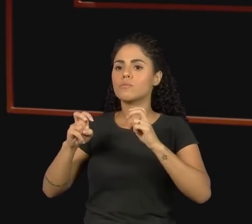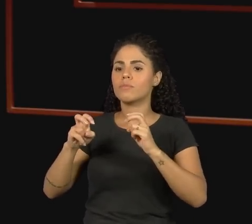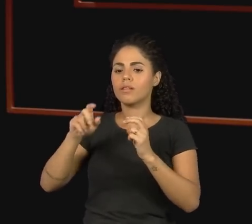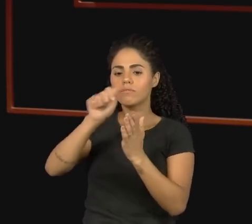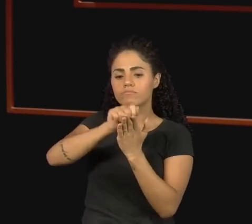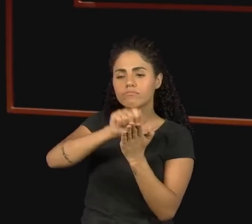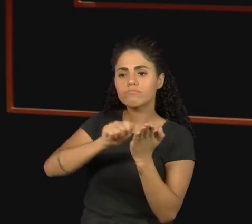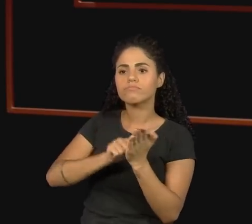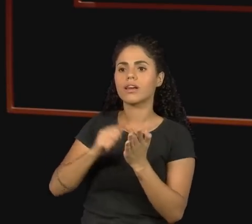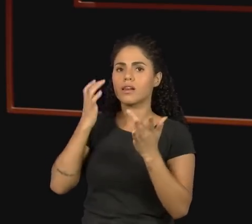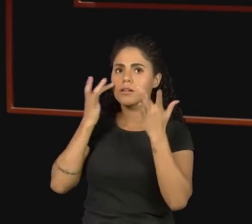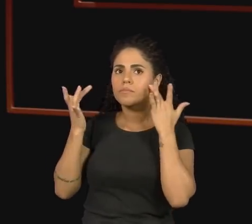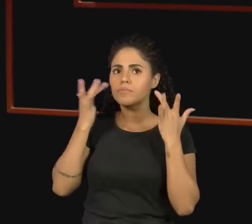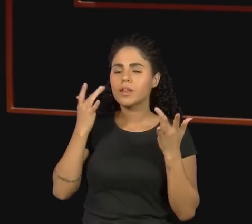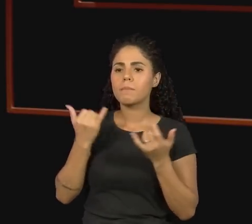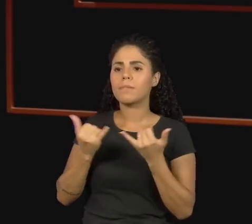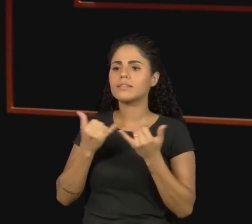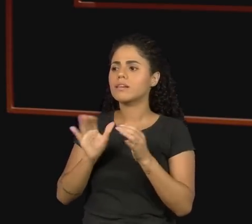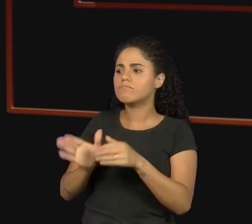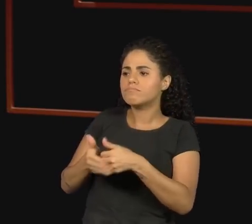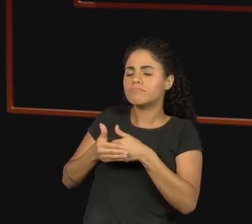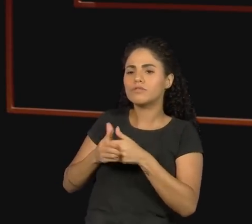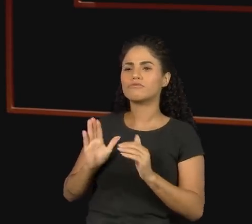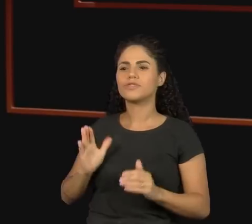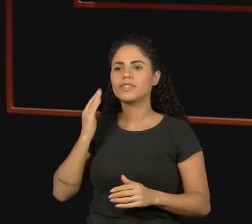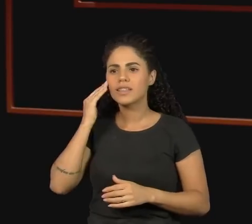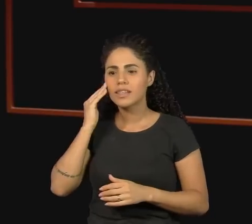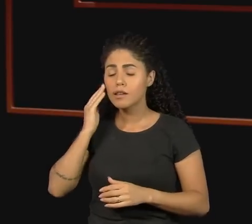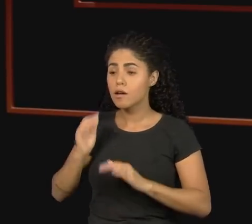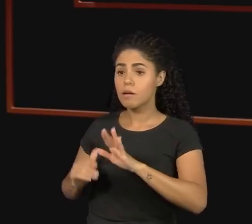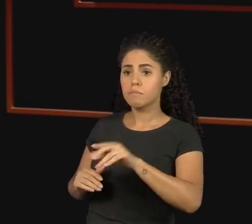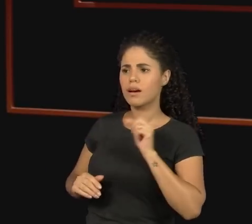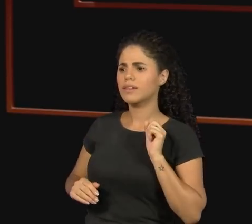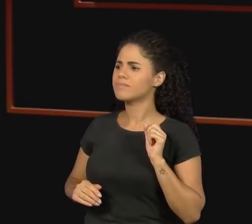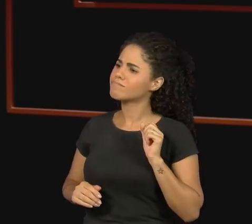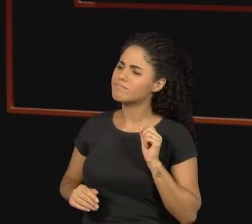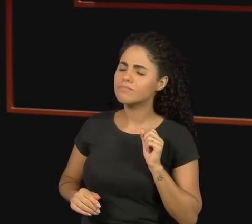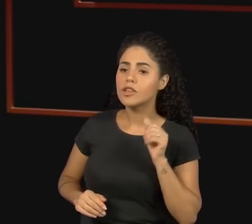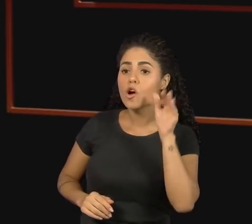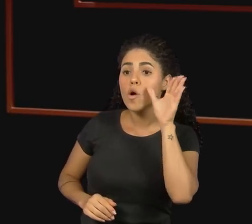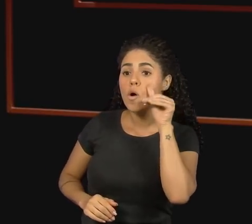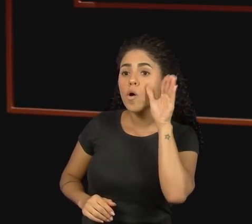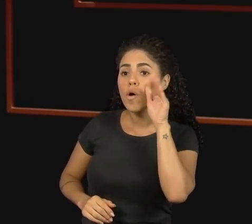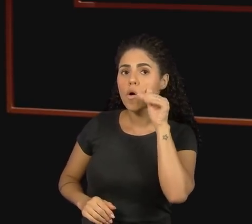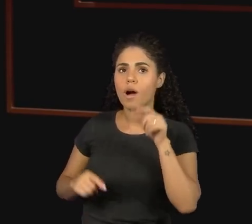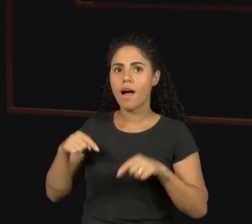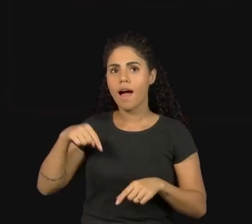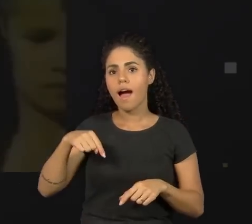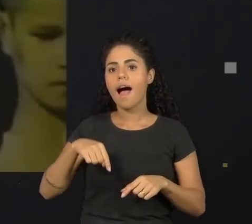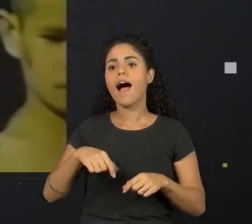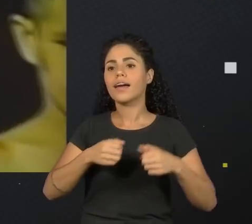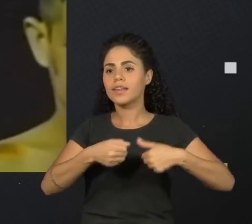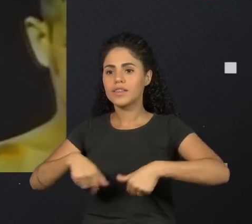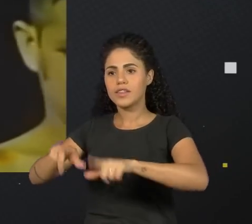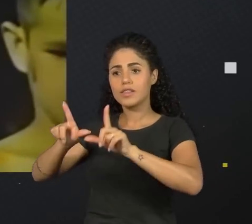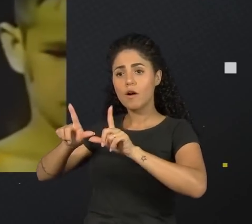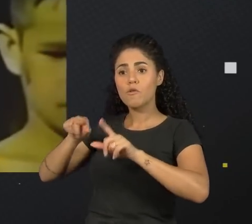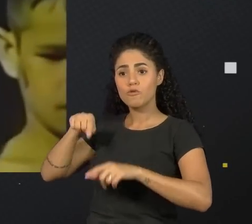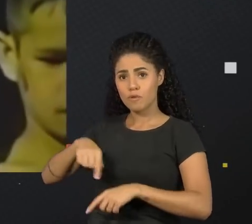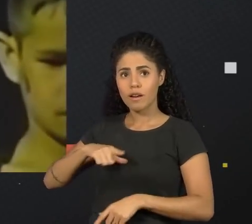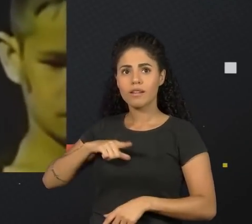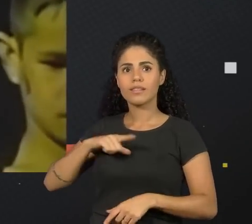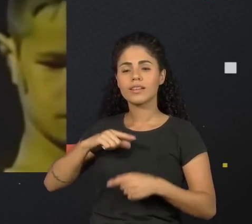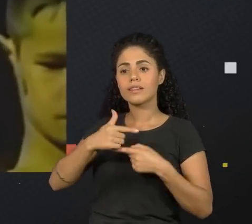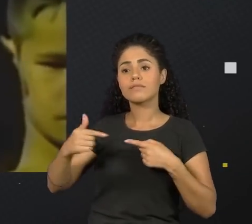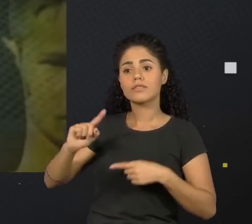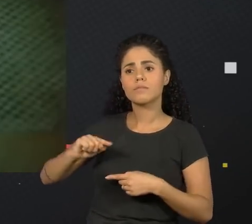uma obra como se ela fosse velada, enfim. E a Ítala, nossa, curiosamente, o filme vai ser exibido aqui no Itaú Cultural. Na